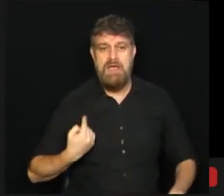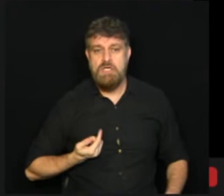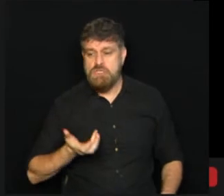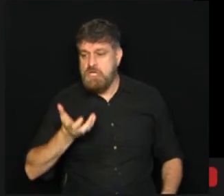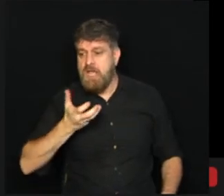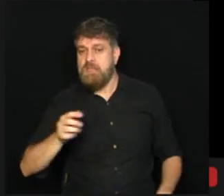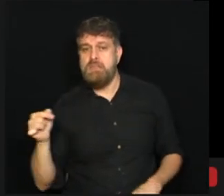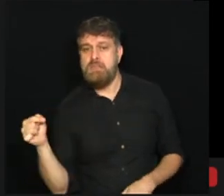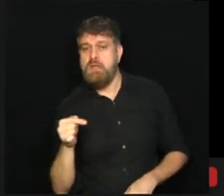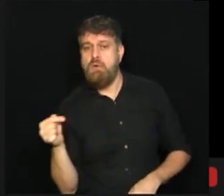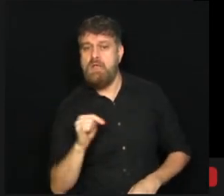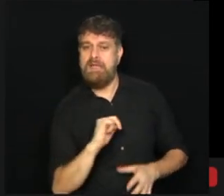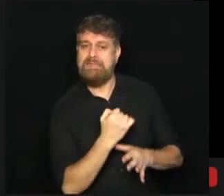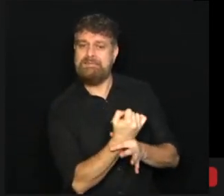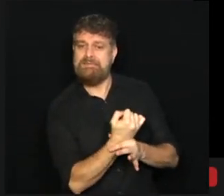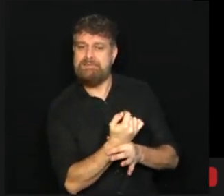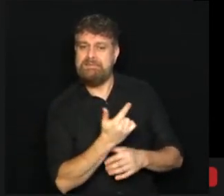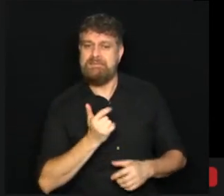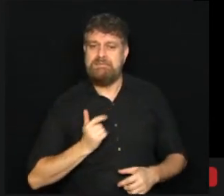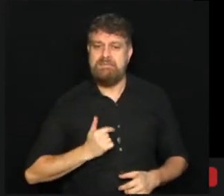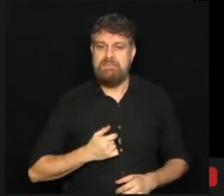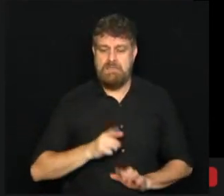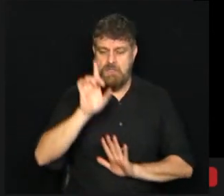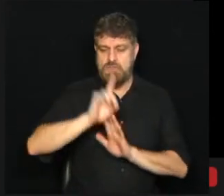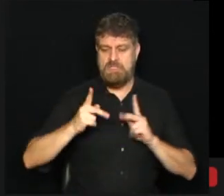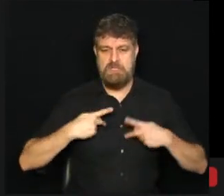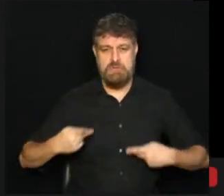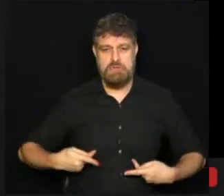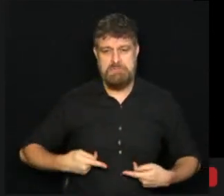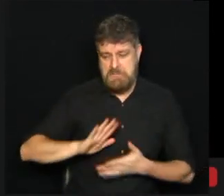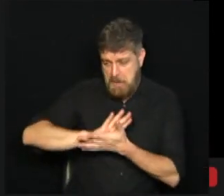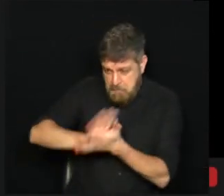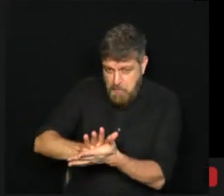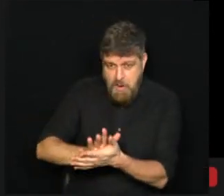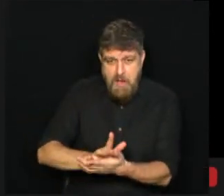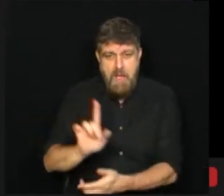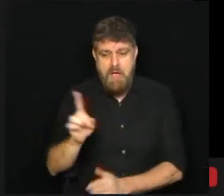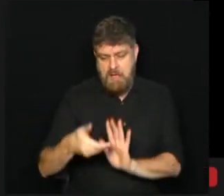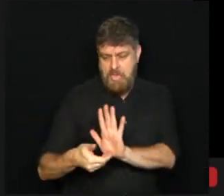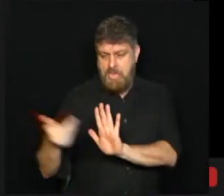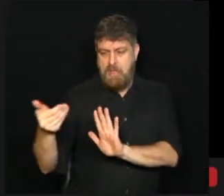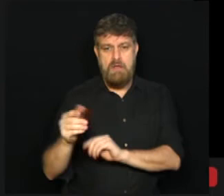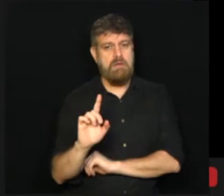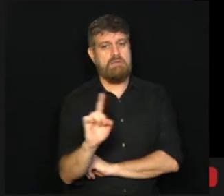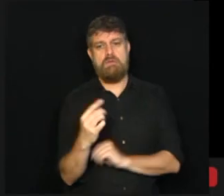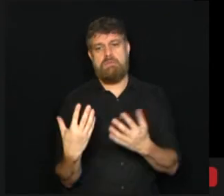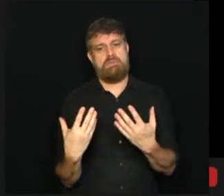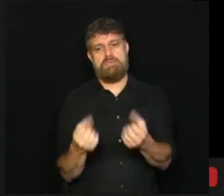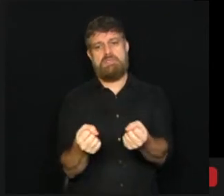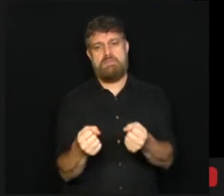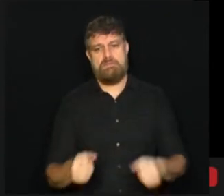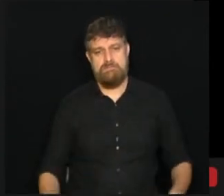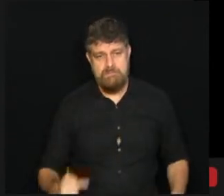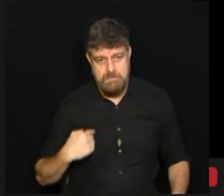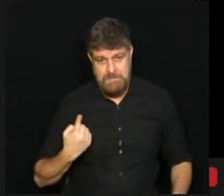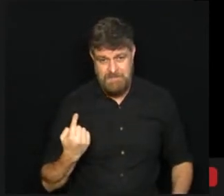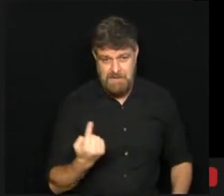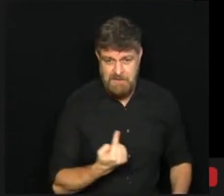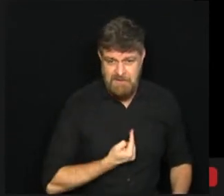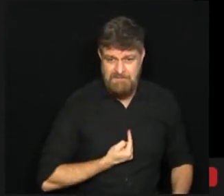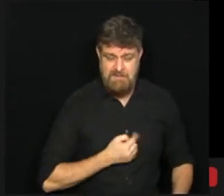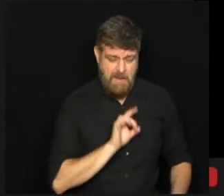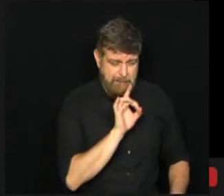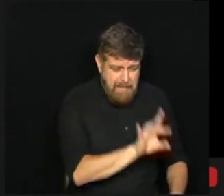custa de desrespeito aos direitos humanos. Não vamos permitir e nós vamos, em cada